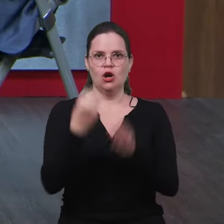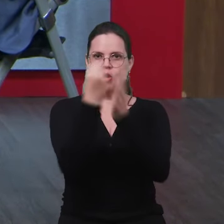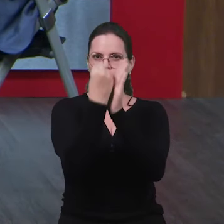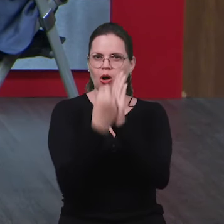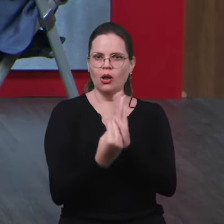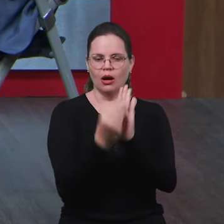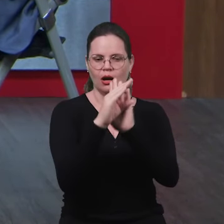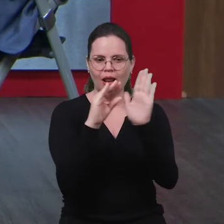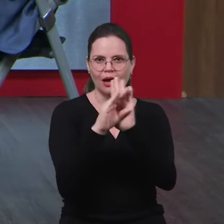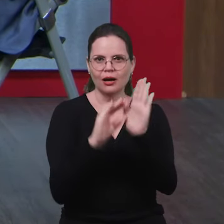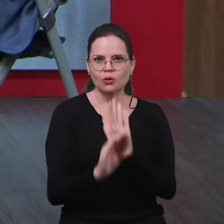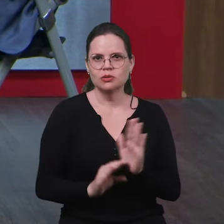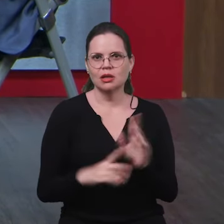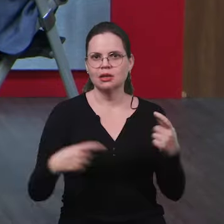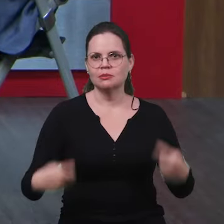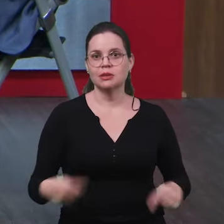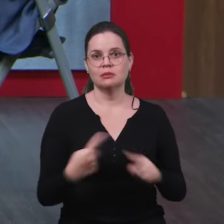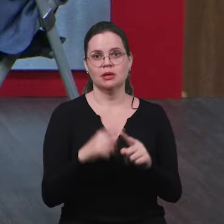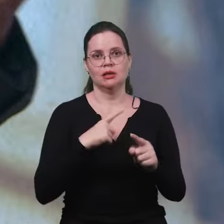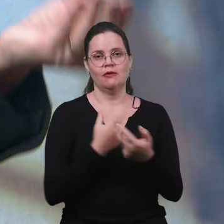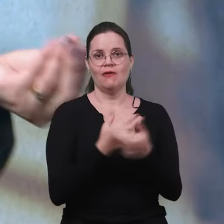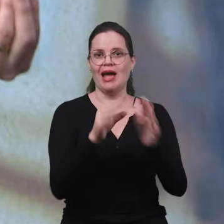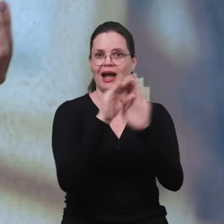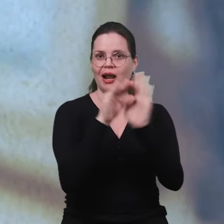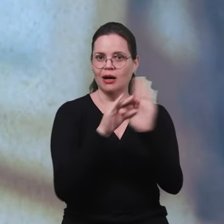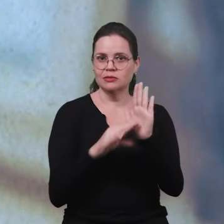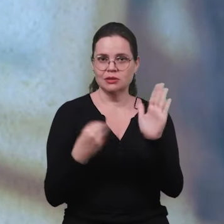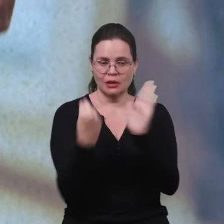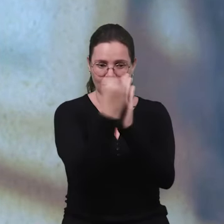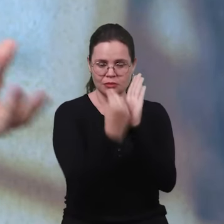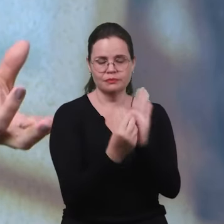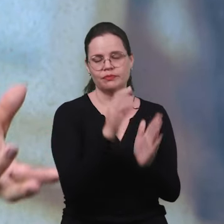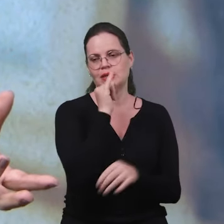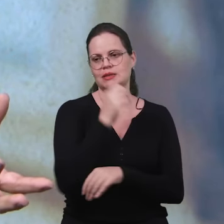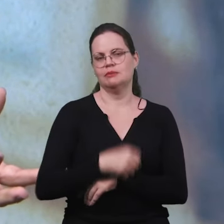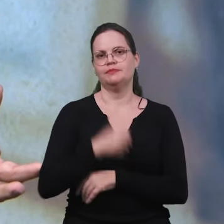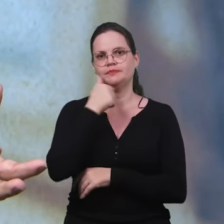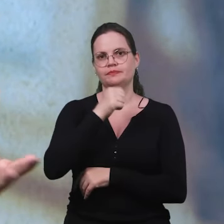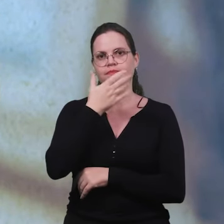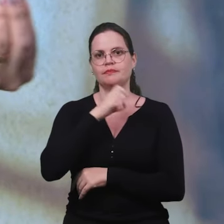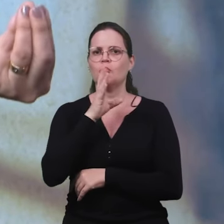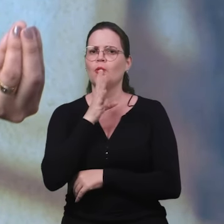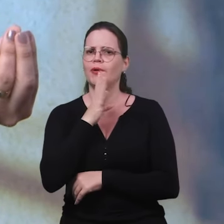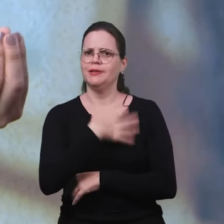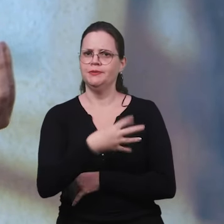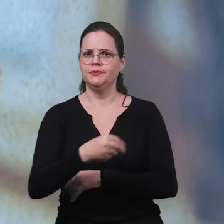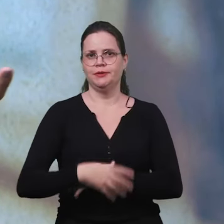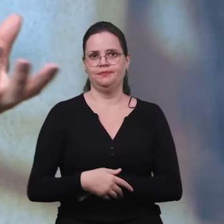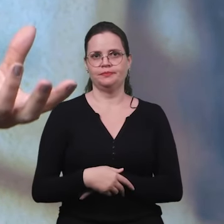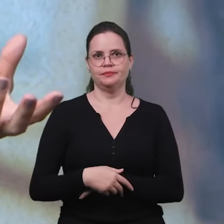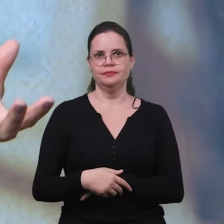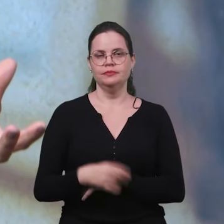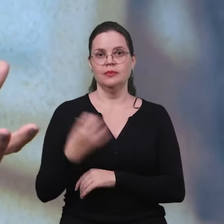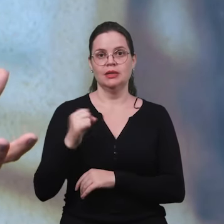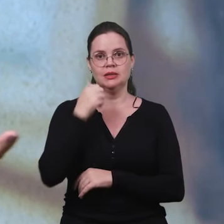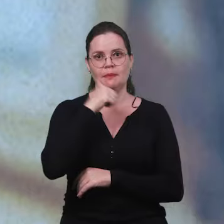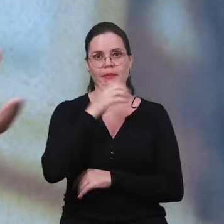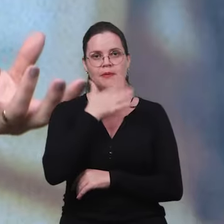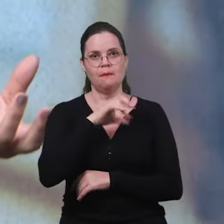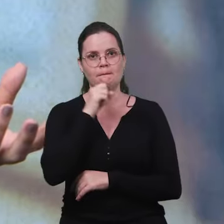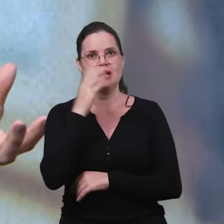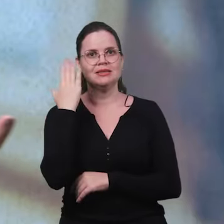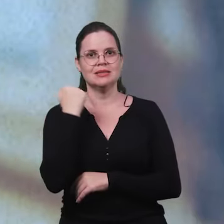cláusulas protetivas, exatamente. Porque existem, né, diversas cláusulas. Por exemplo, se os pais conhecem os filhos, né? Por exemplo, se ali o pai, a mãe